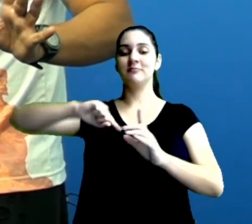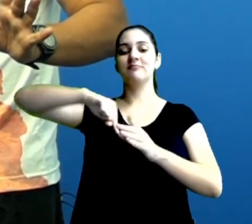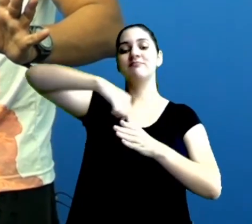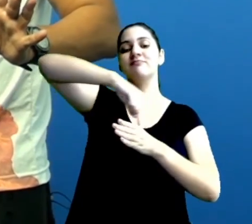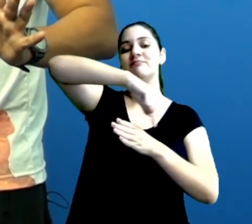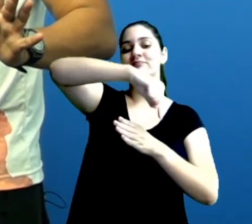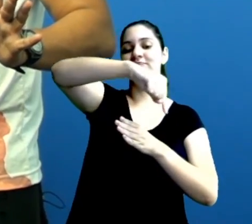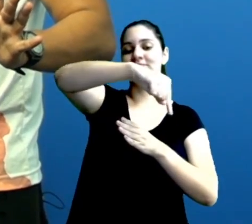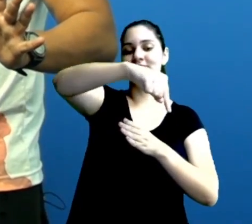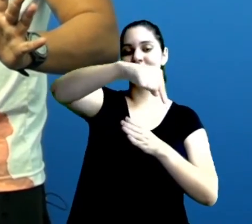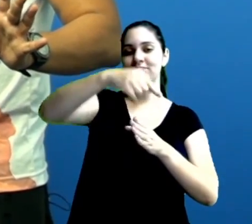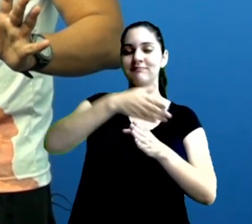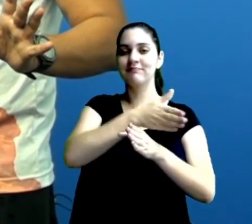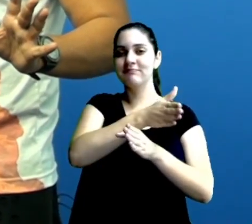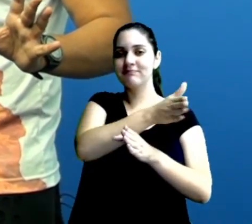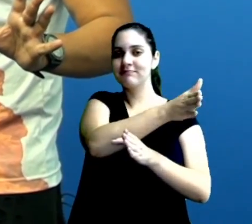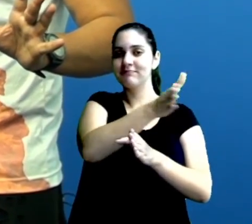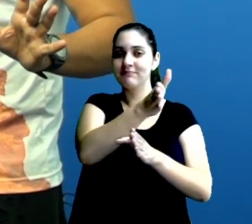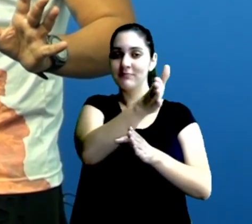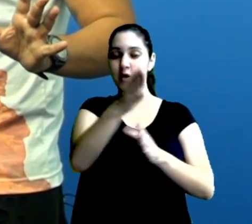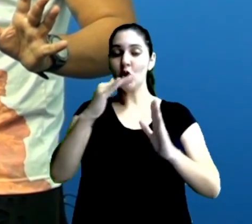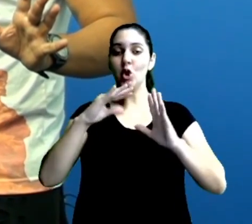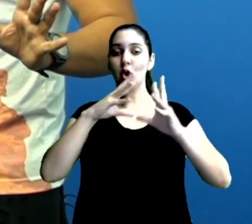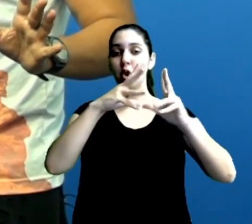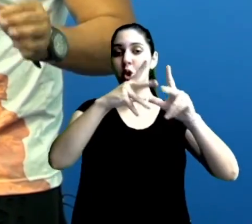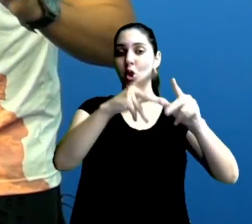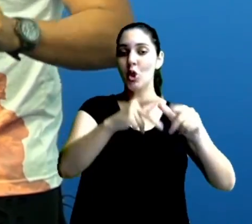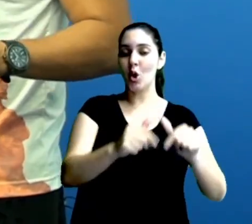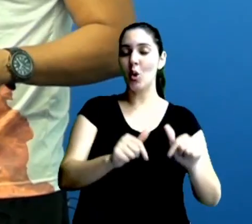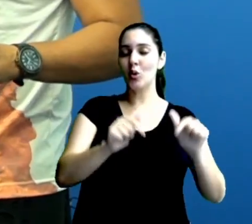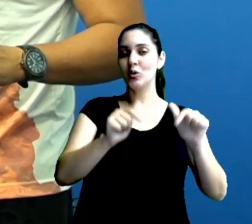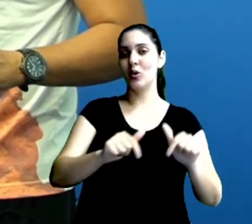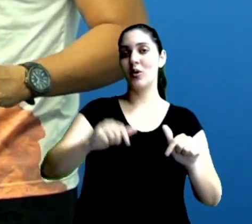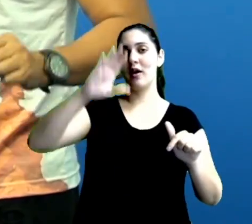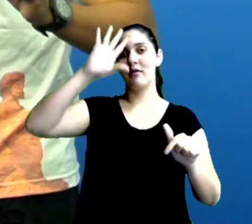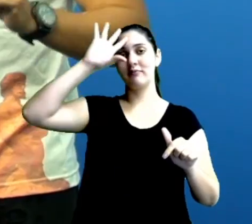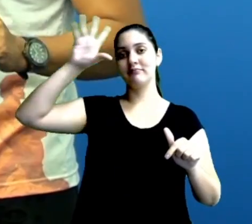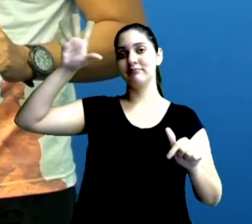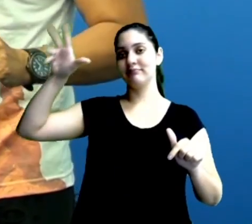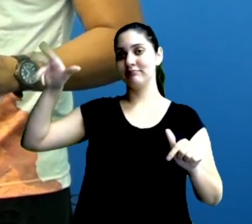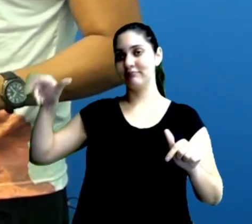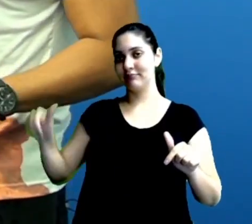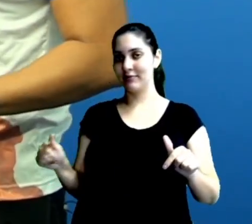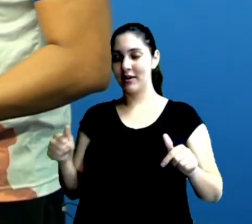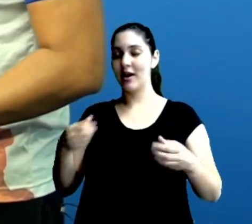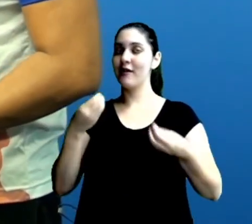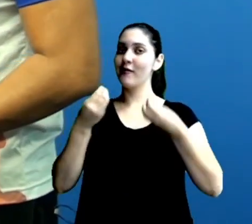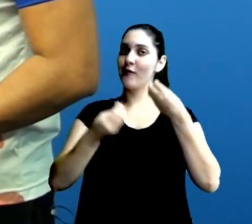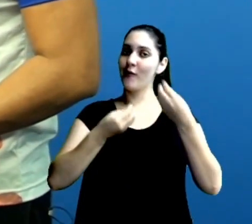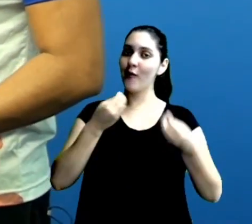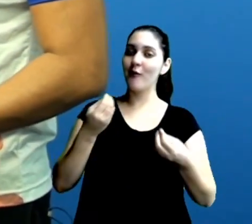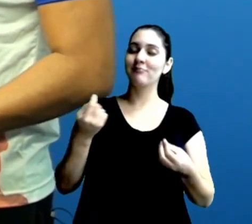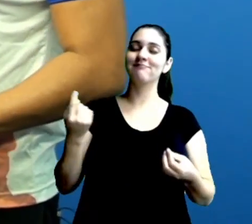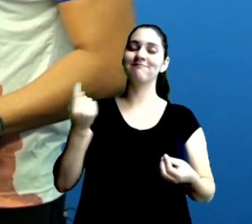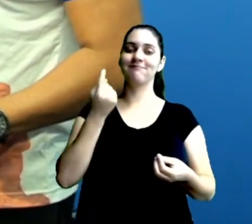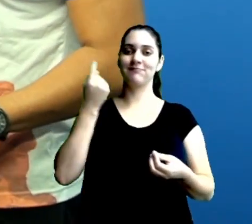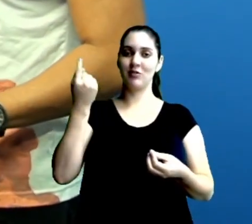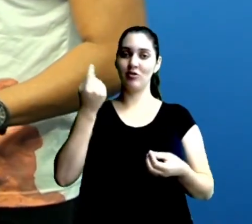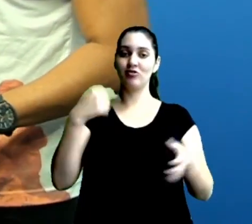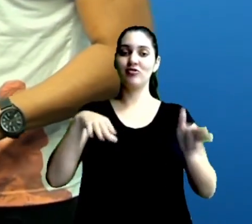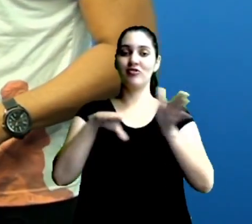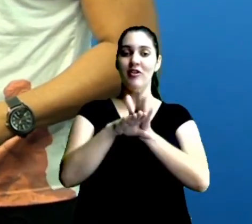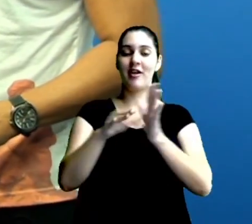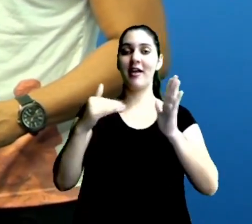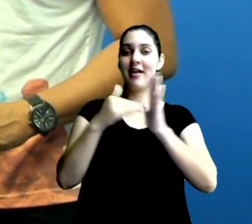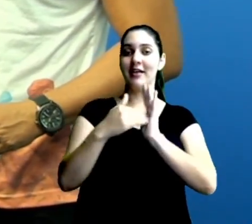a costa do continente africano. Essa era a ideia e era a única forma deles chegarem